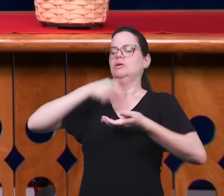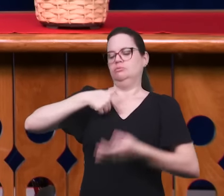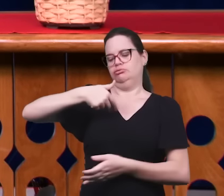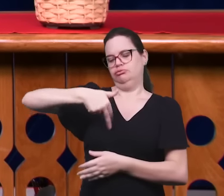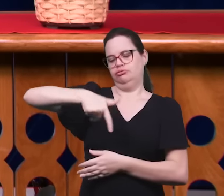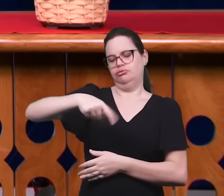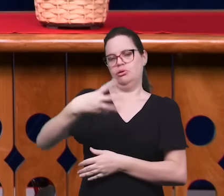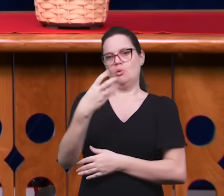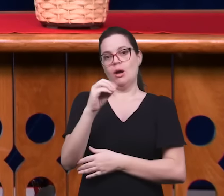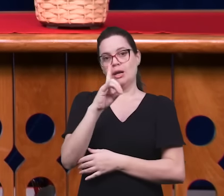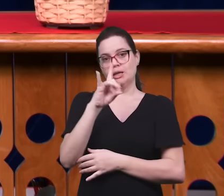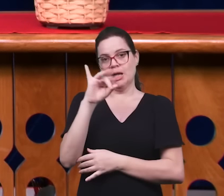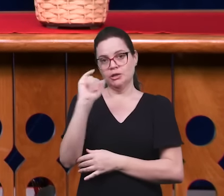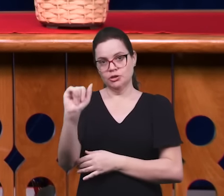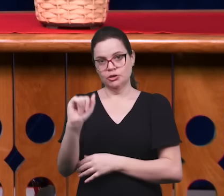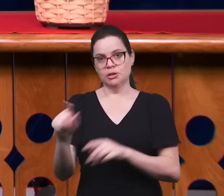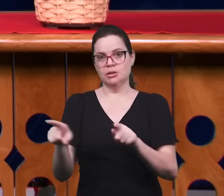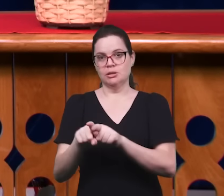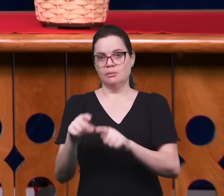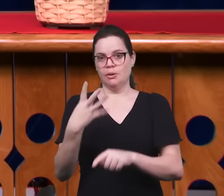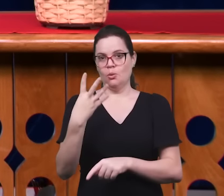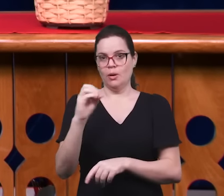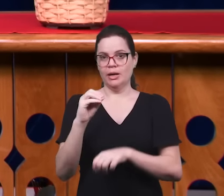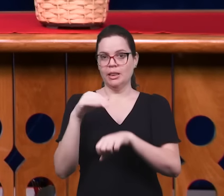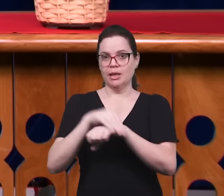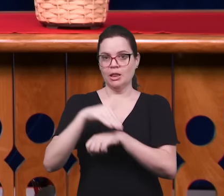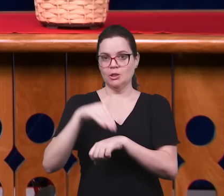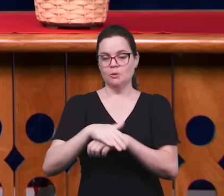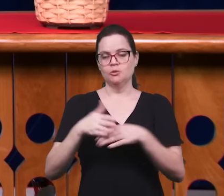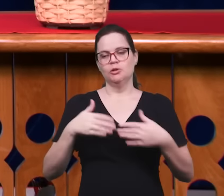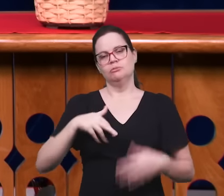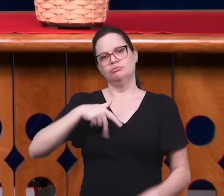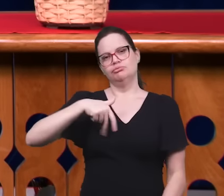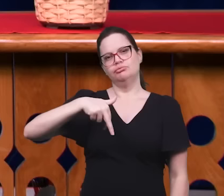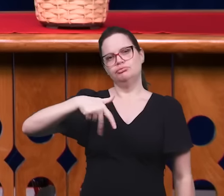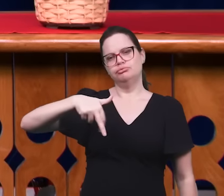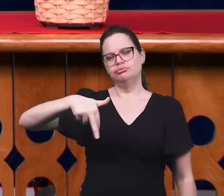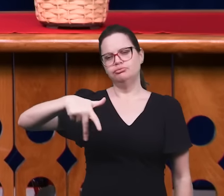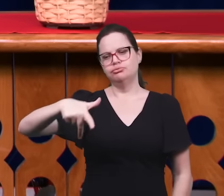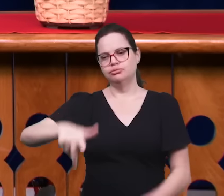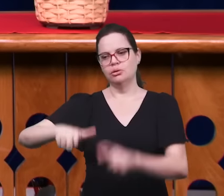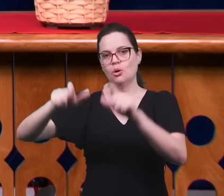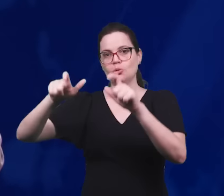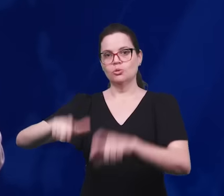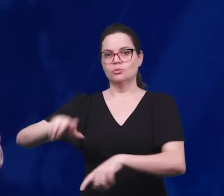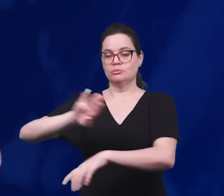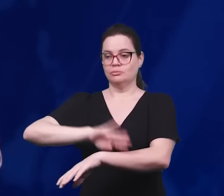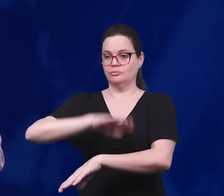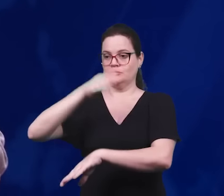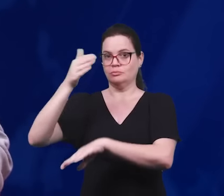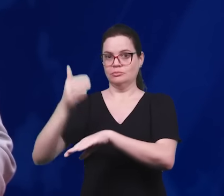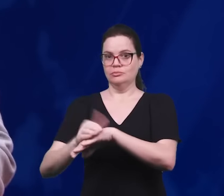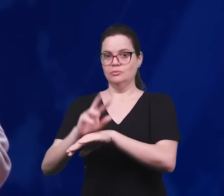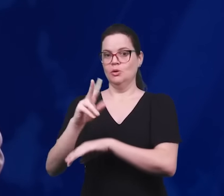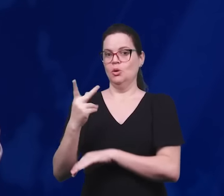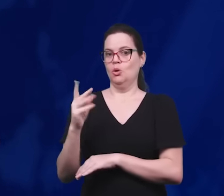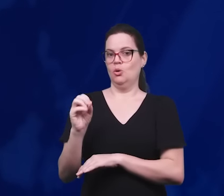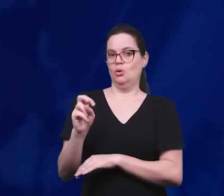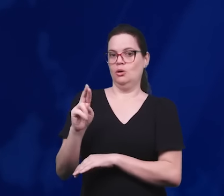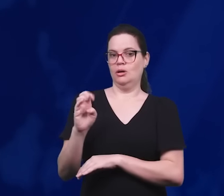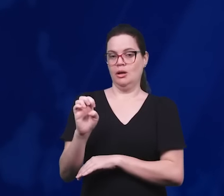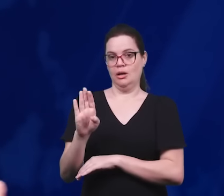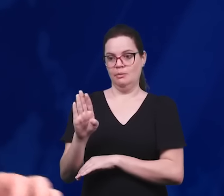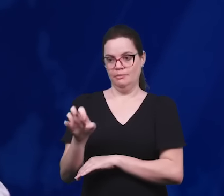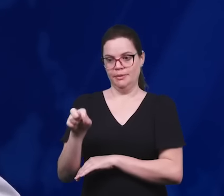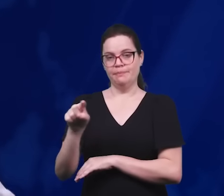noites até chegar no Monte Horeb. E naquele monte, ele encontra uma caverna e ele